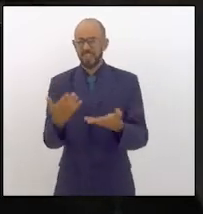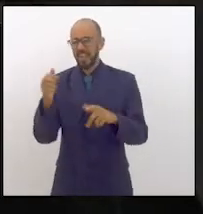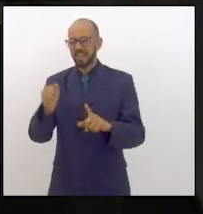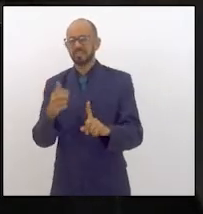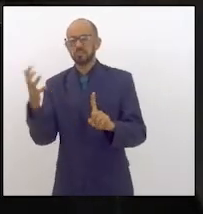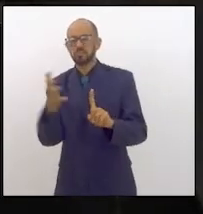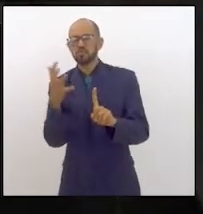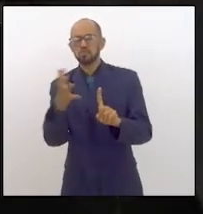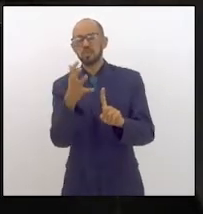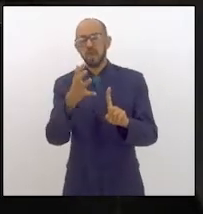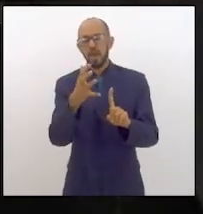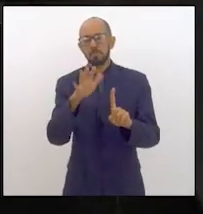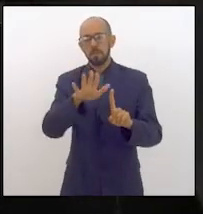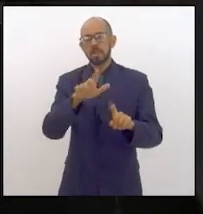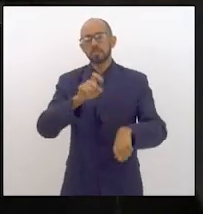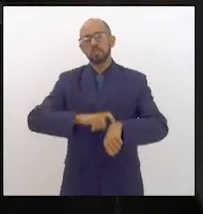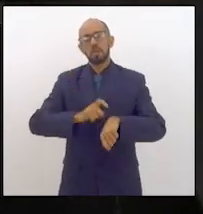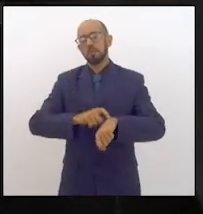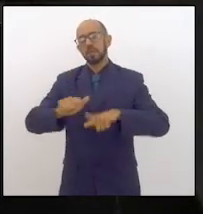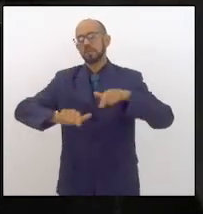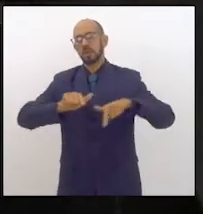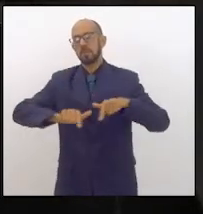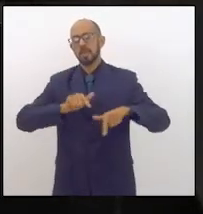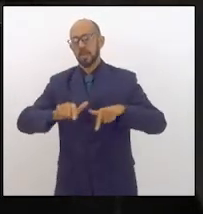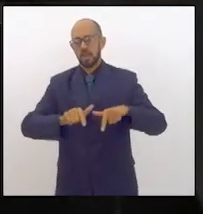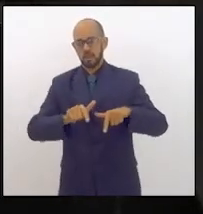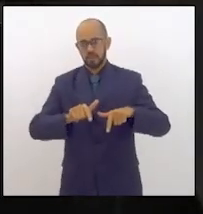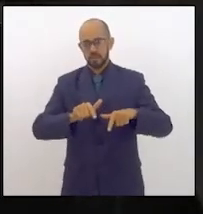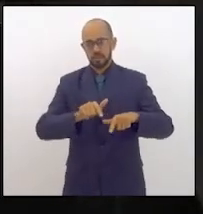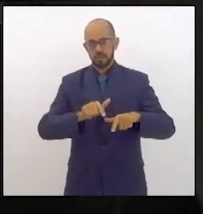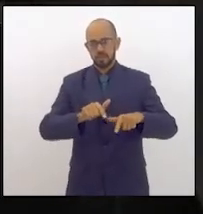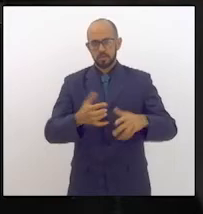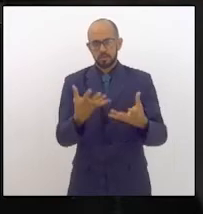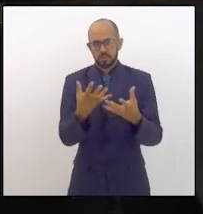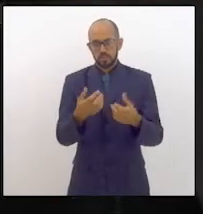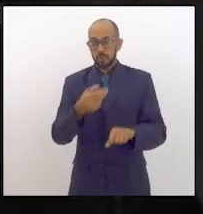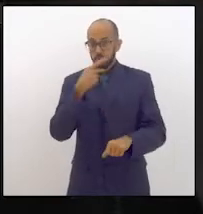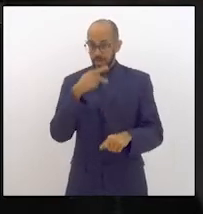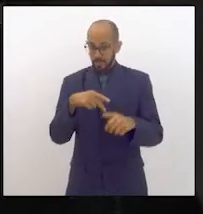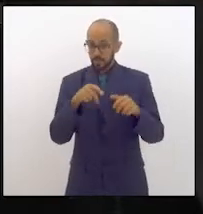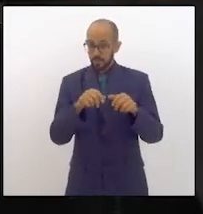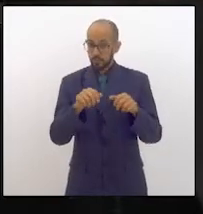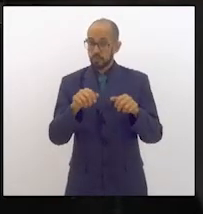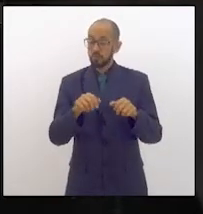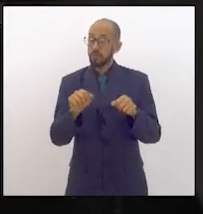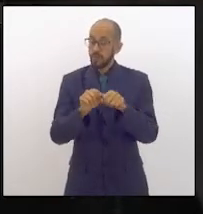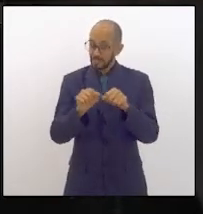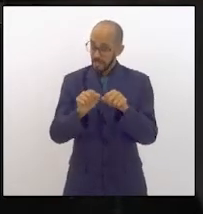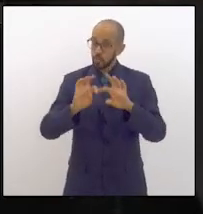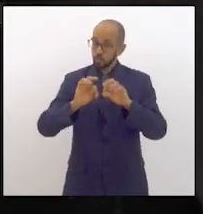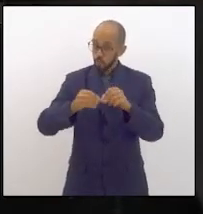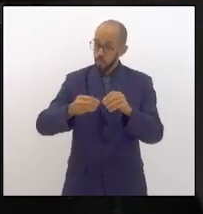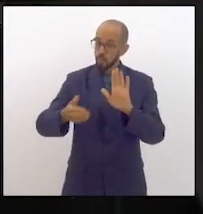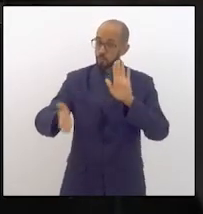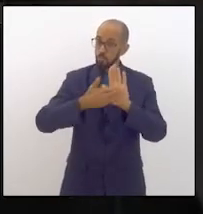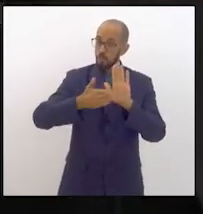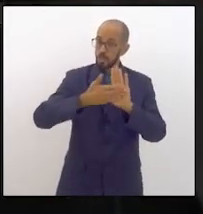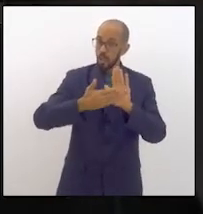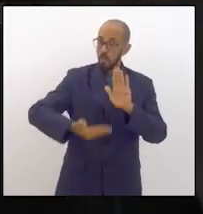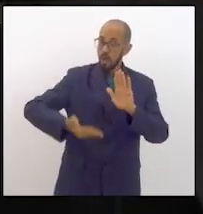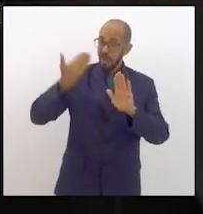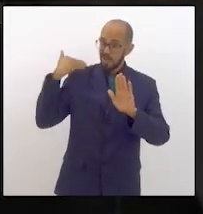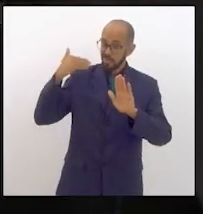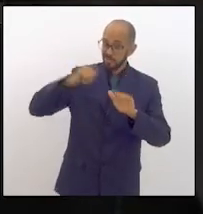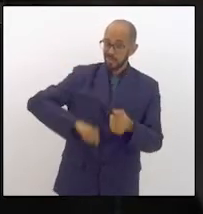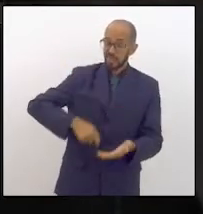mas na hora de trabalhar de Honrar e de fazer aquilo que ele tem a obrigação